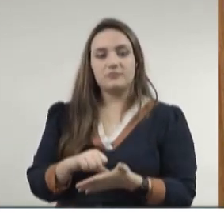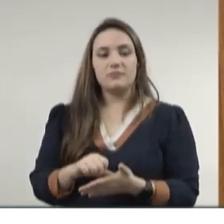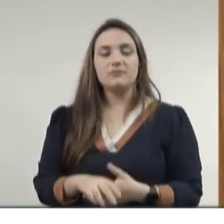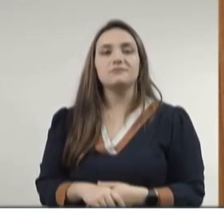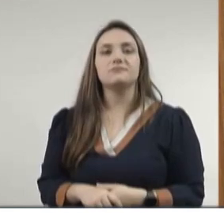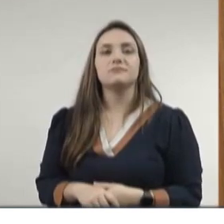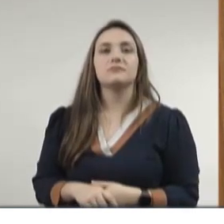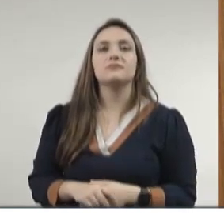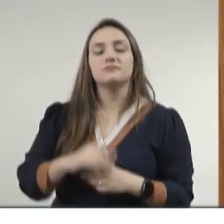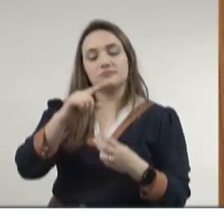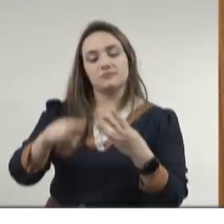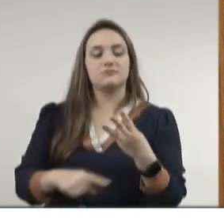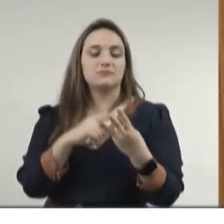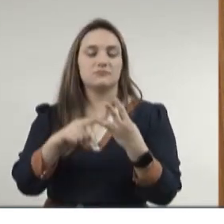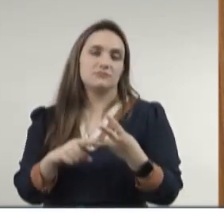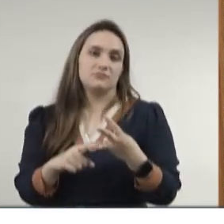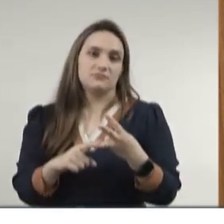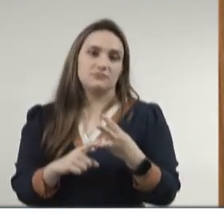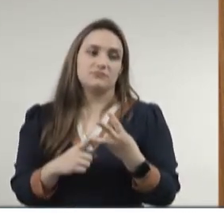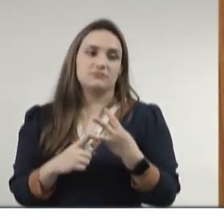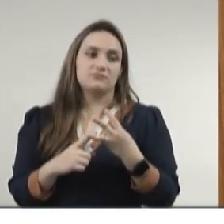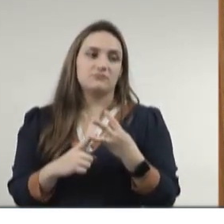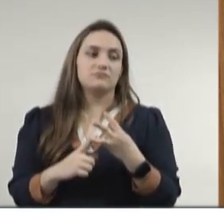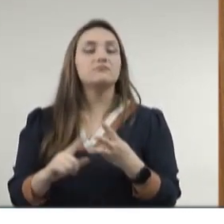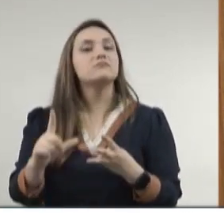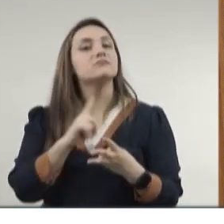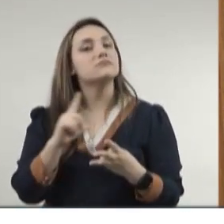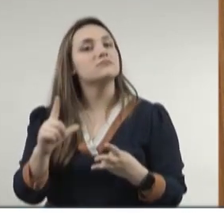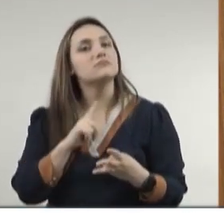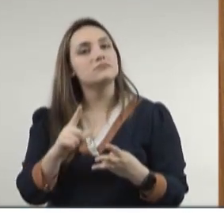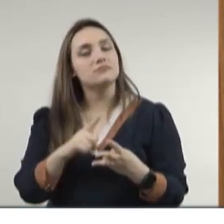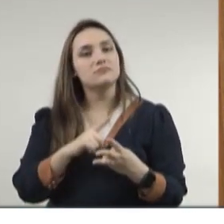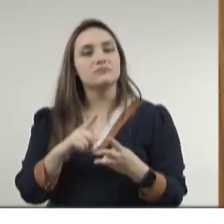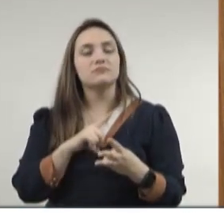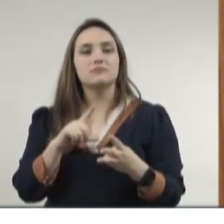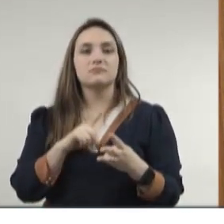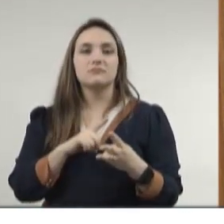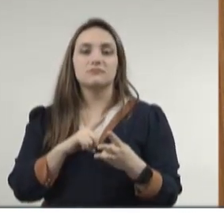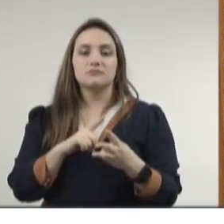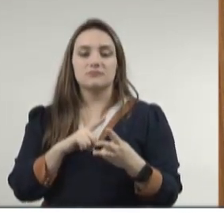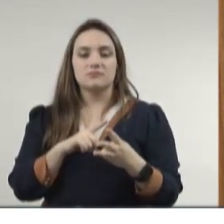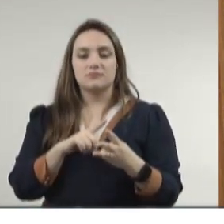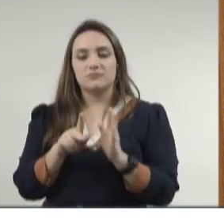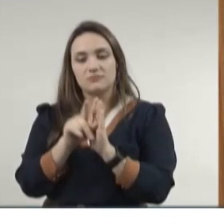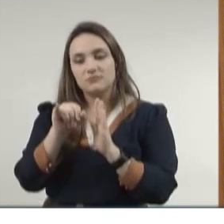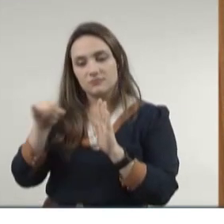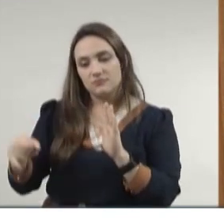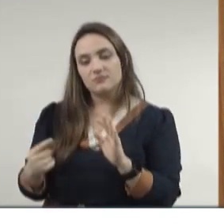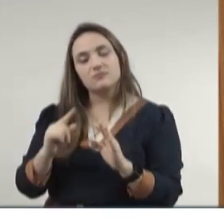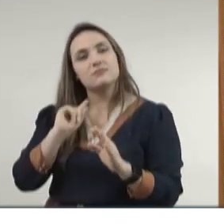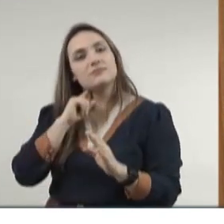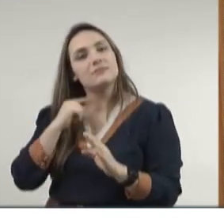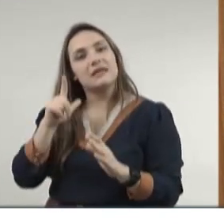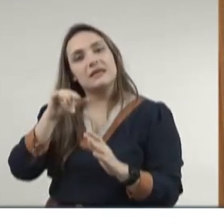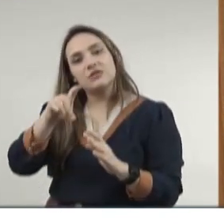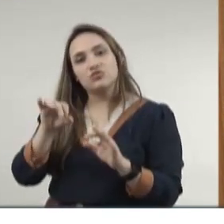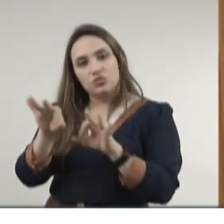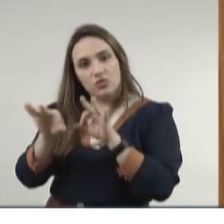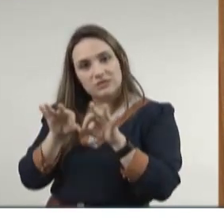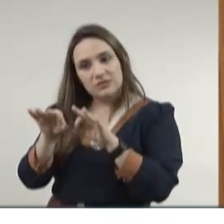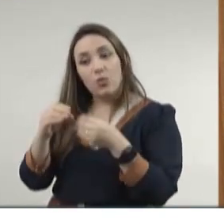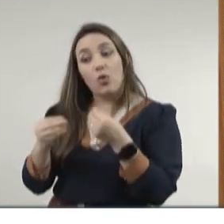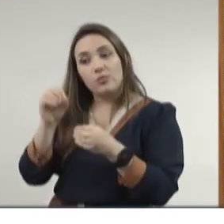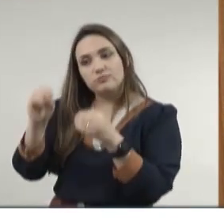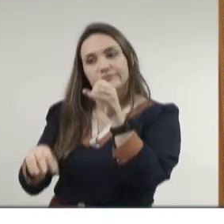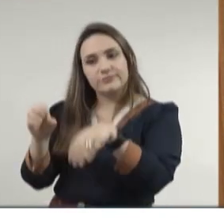conservação e que possuam um plano de gestão de resíduos sólidos. Foi esse